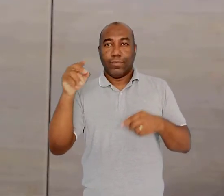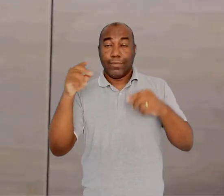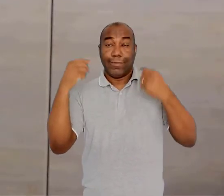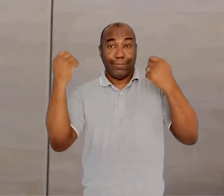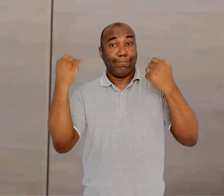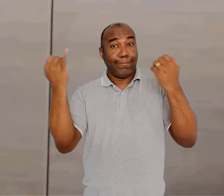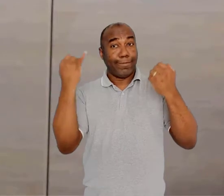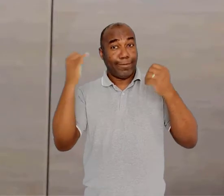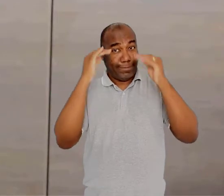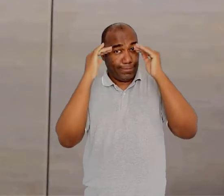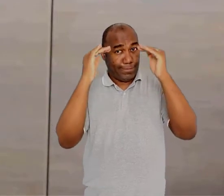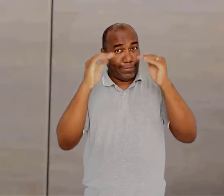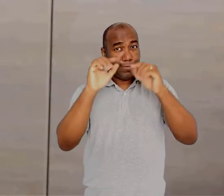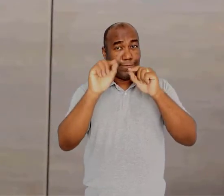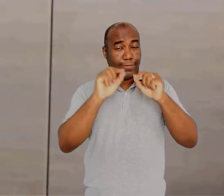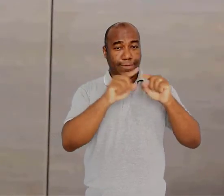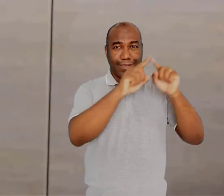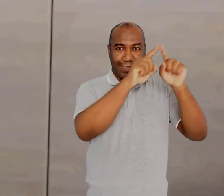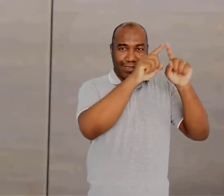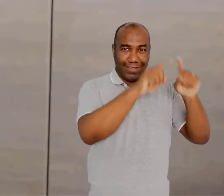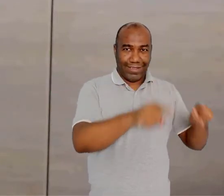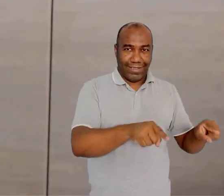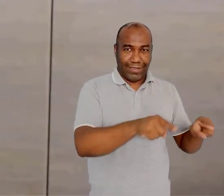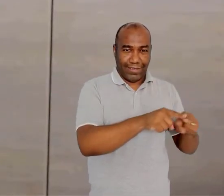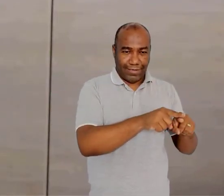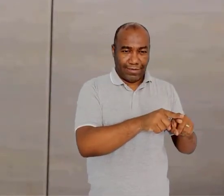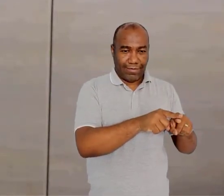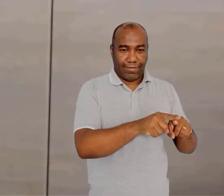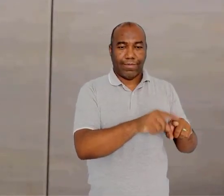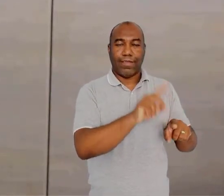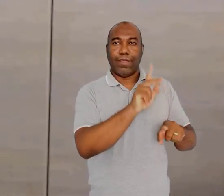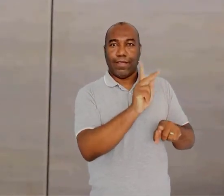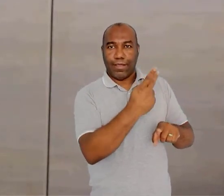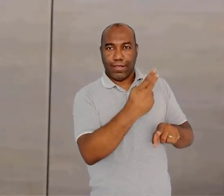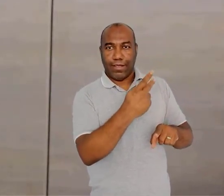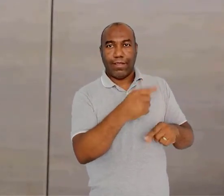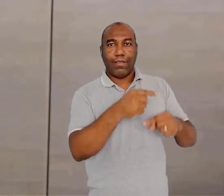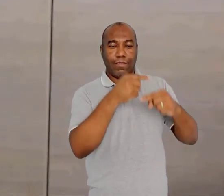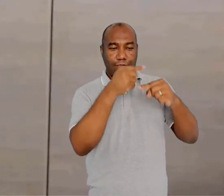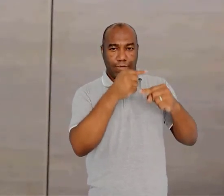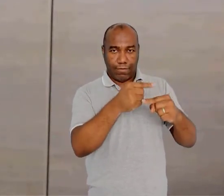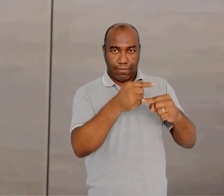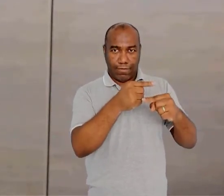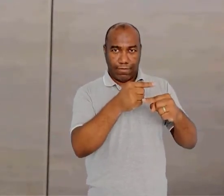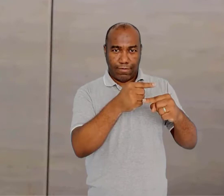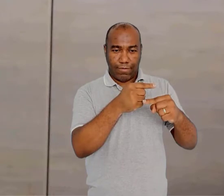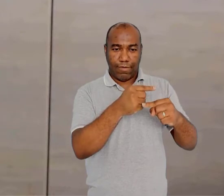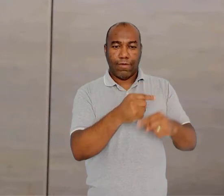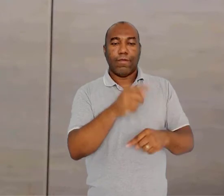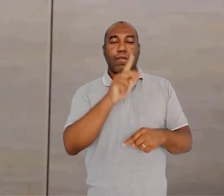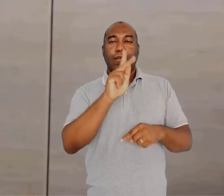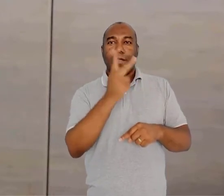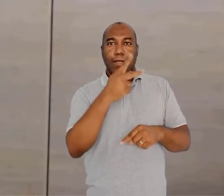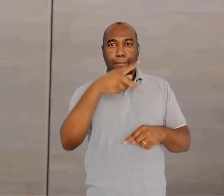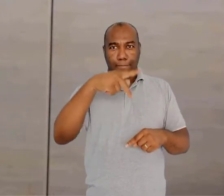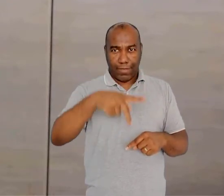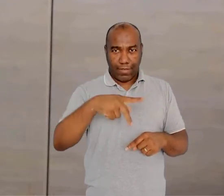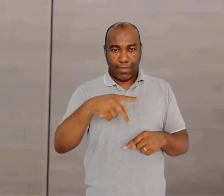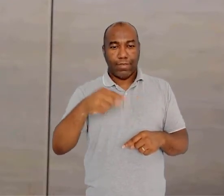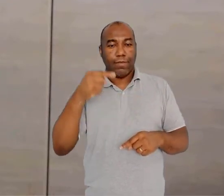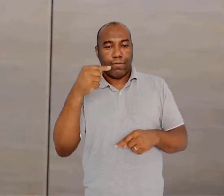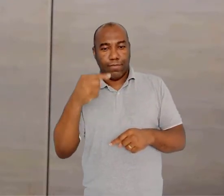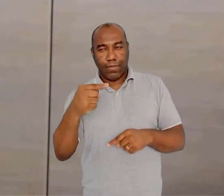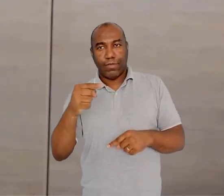levar em consideração. Então, eu vou fazer da seguinte forma. Nesse caso, ΔH é igual... Quem que é produto lá no